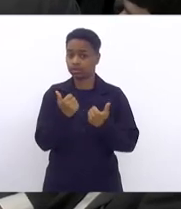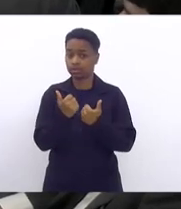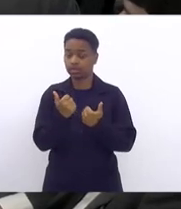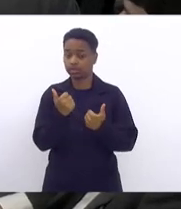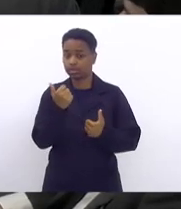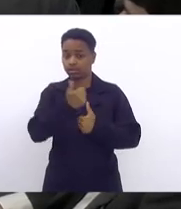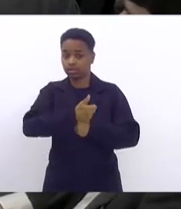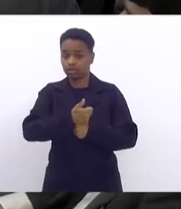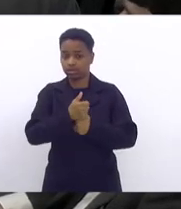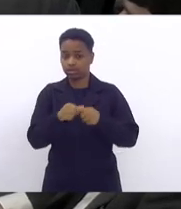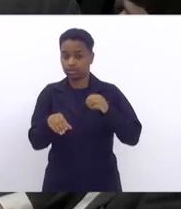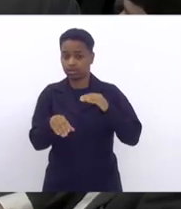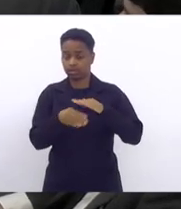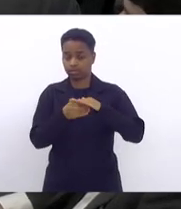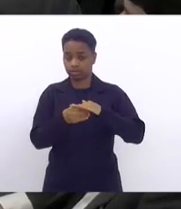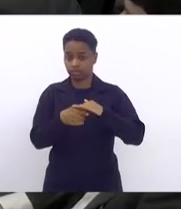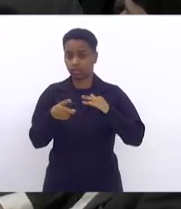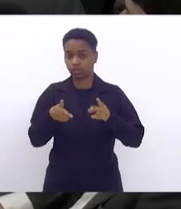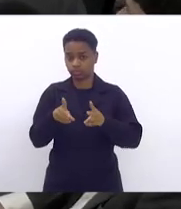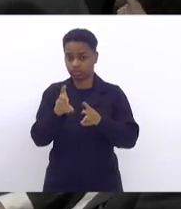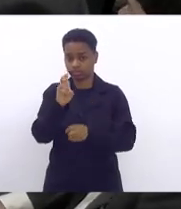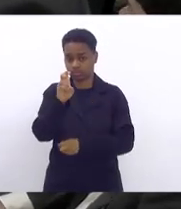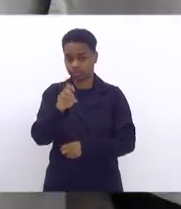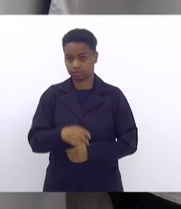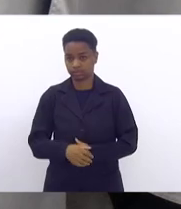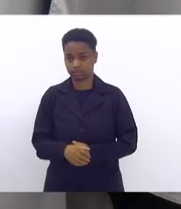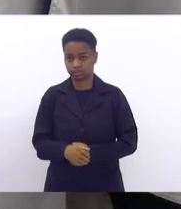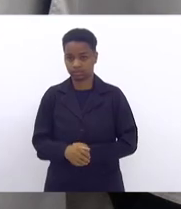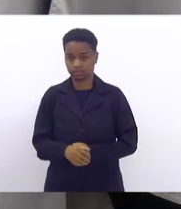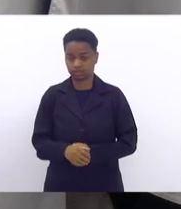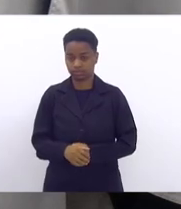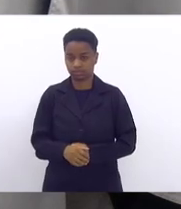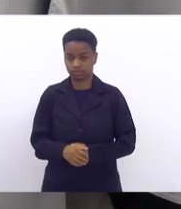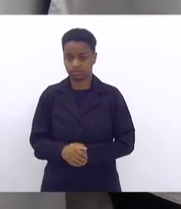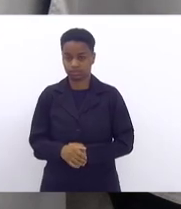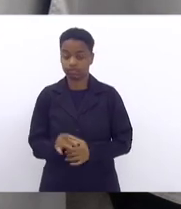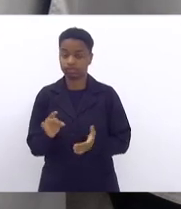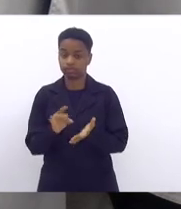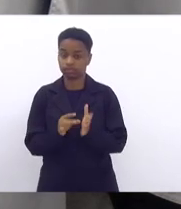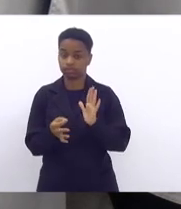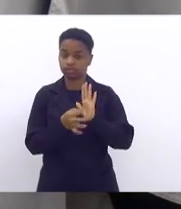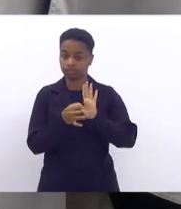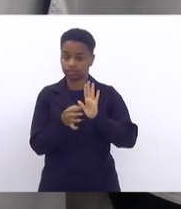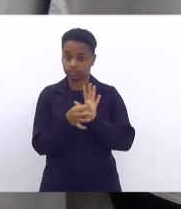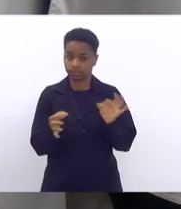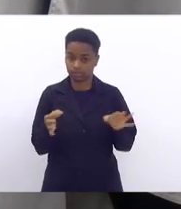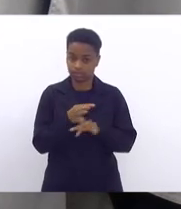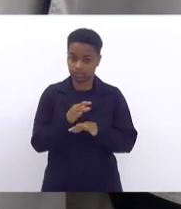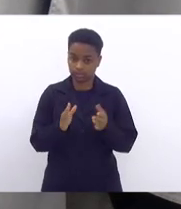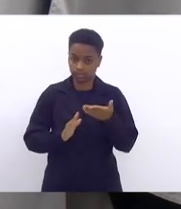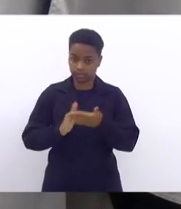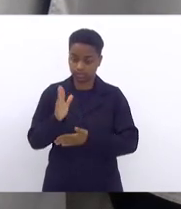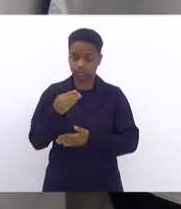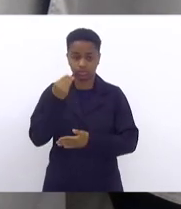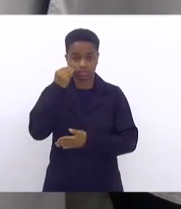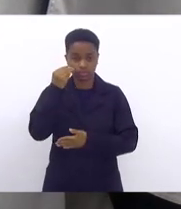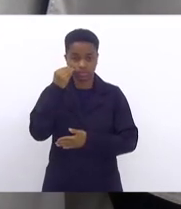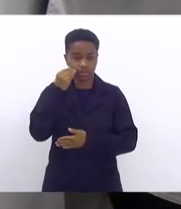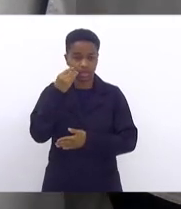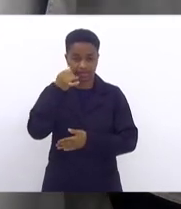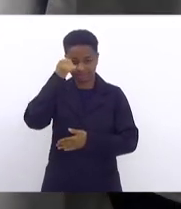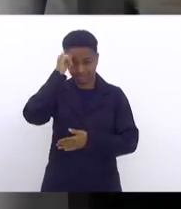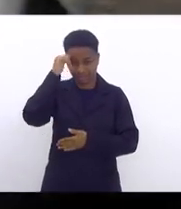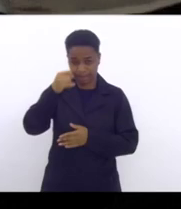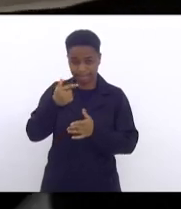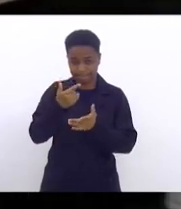Vai valer a primeira, vai continuar 5. 5, tá bom. Na verdade, então, o parecer aprovado, só para a gente não perder a tradição aqui.